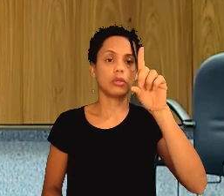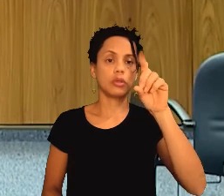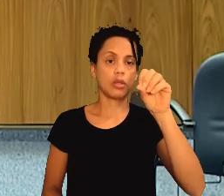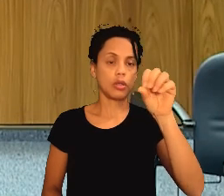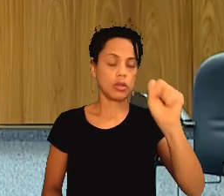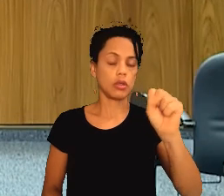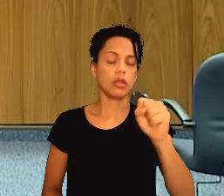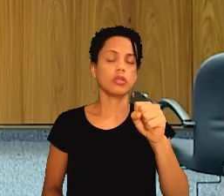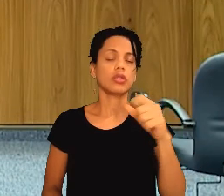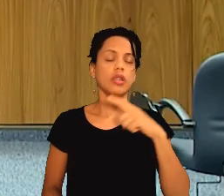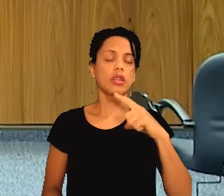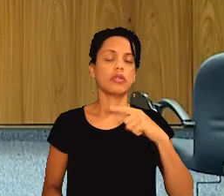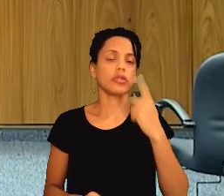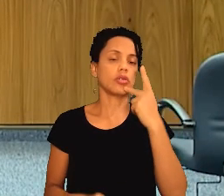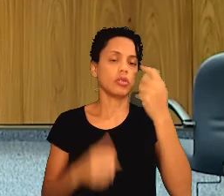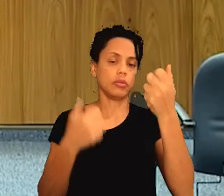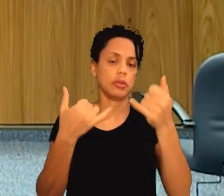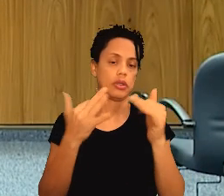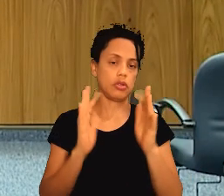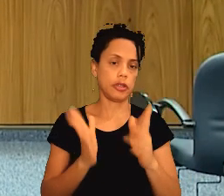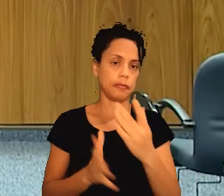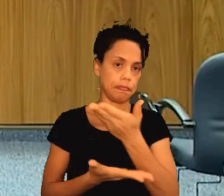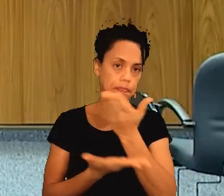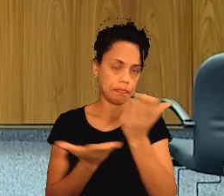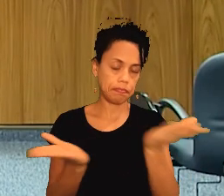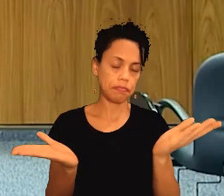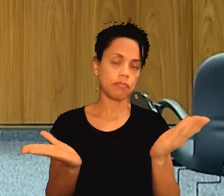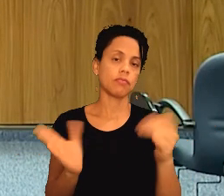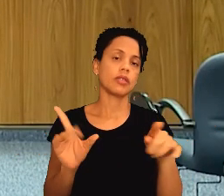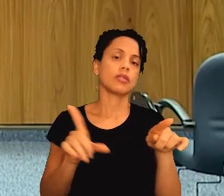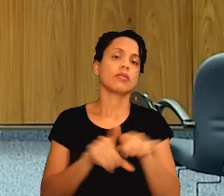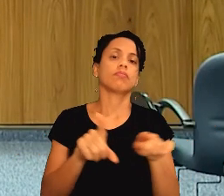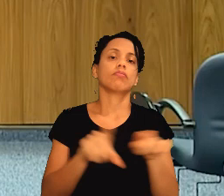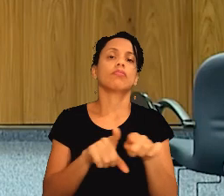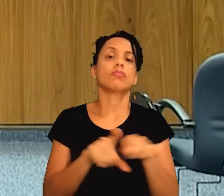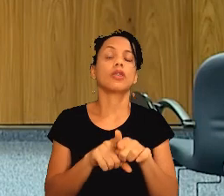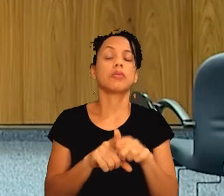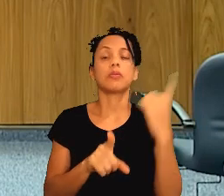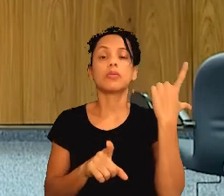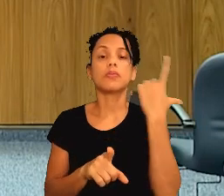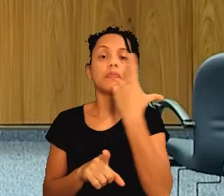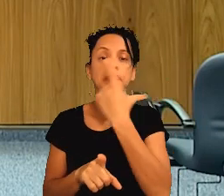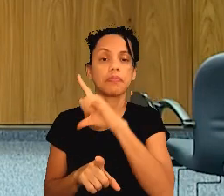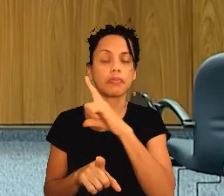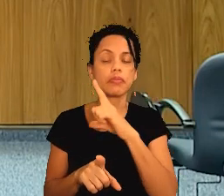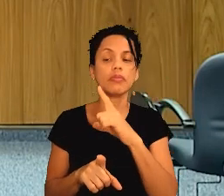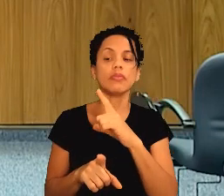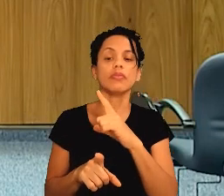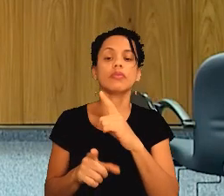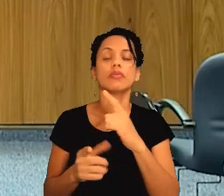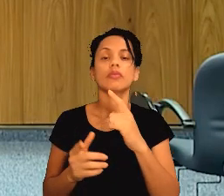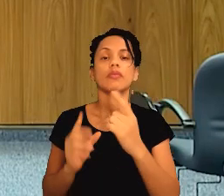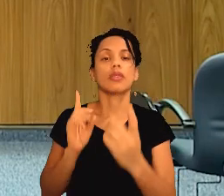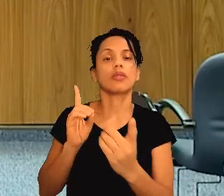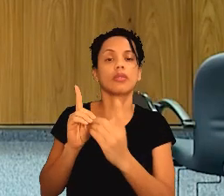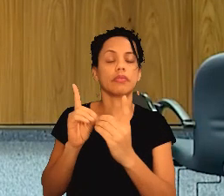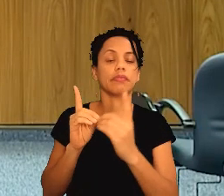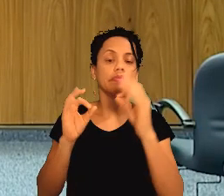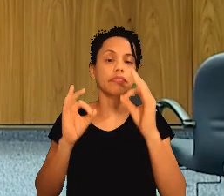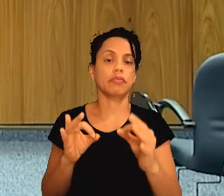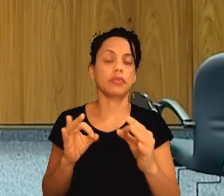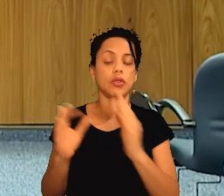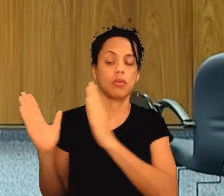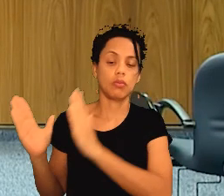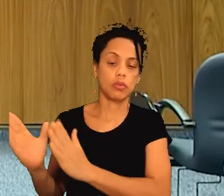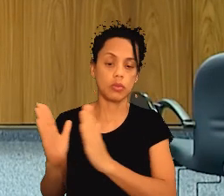território do qual eu falava para vocês, mas também para atender a política indigenista de então.